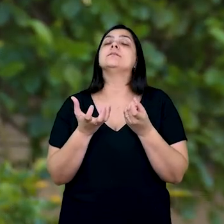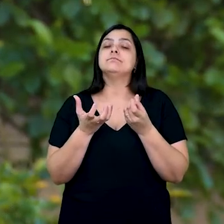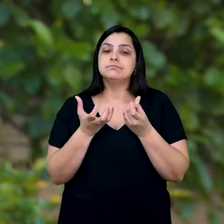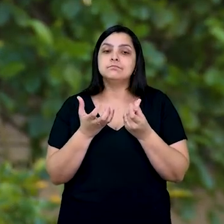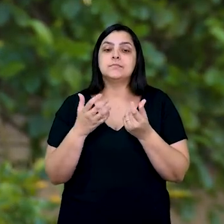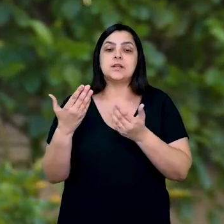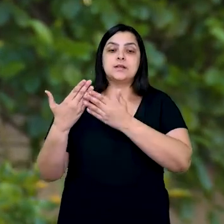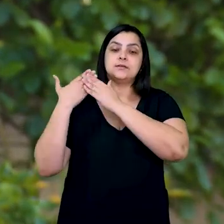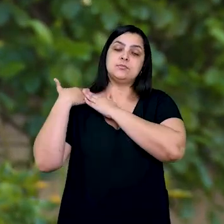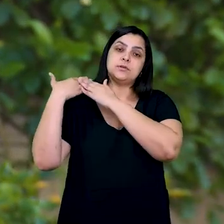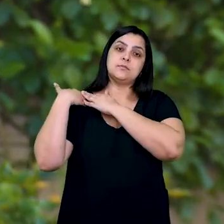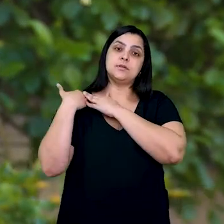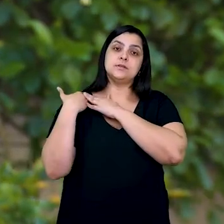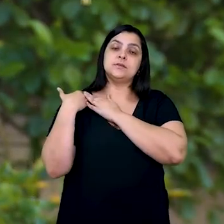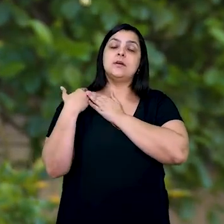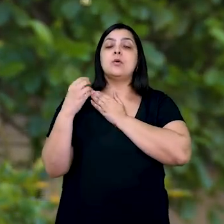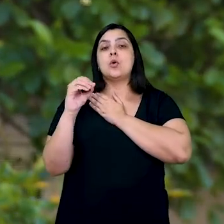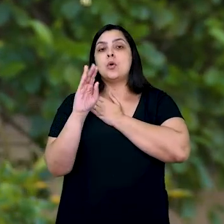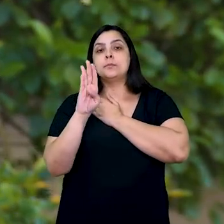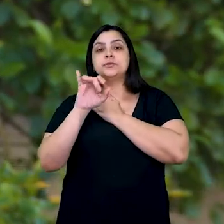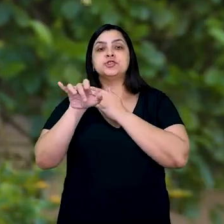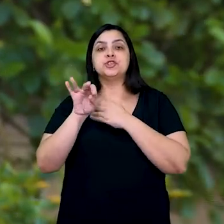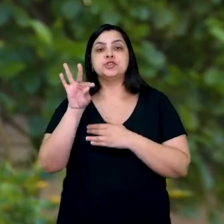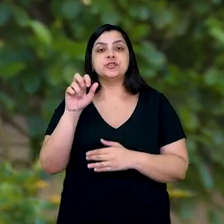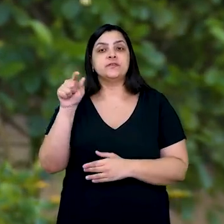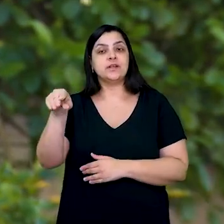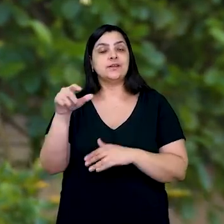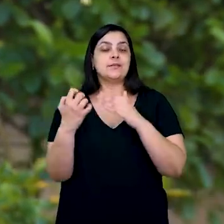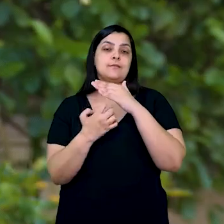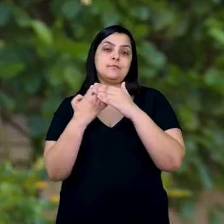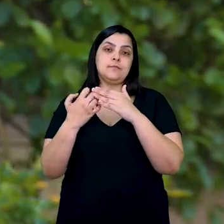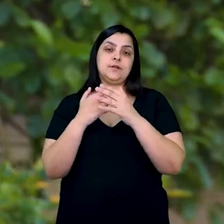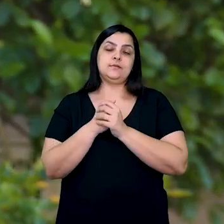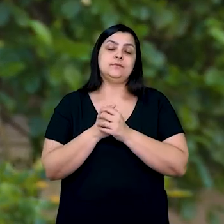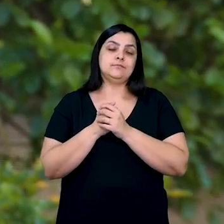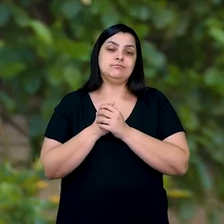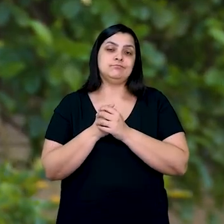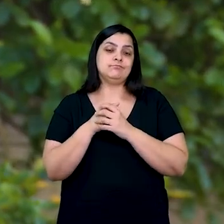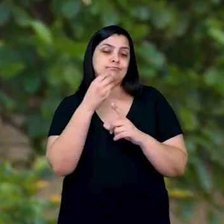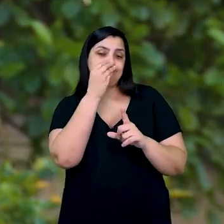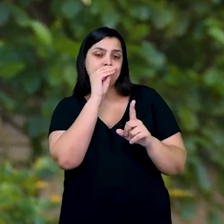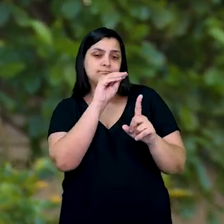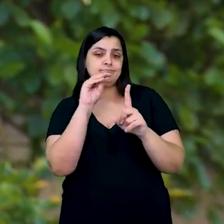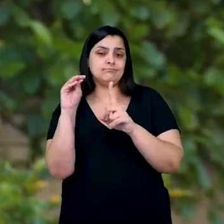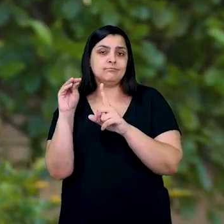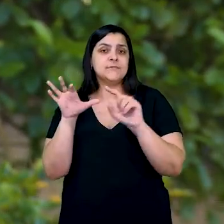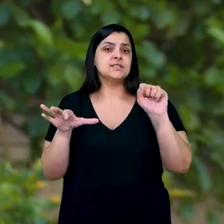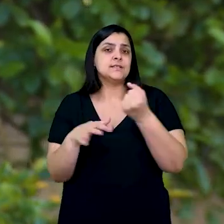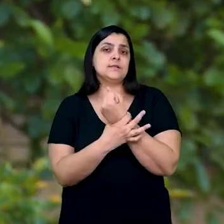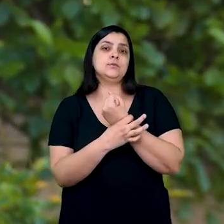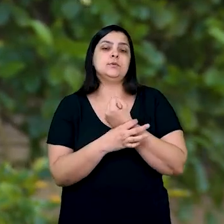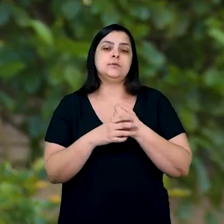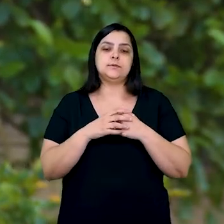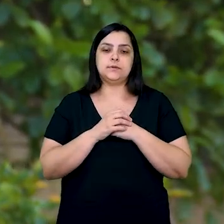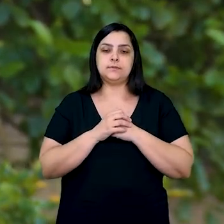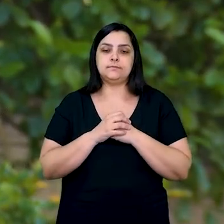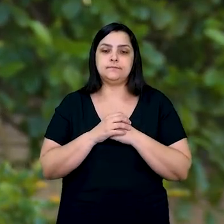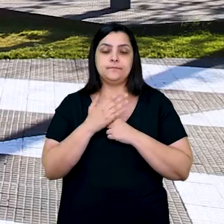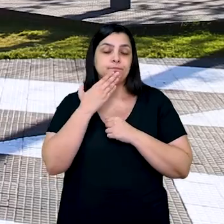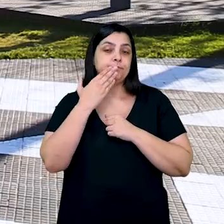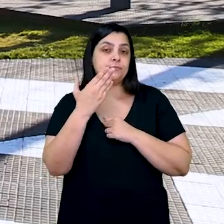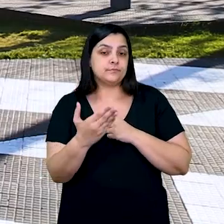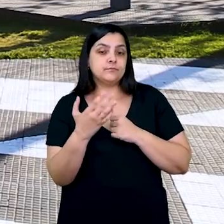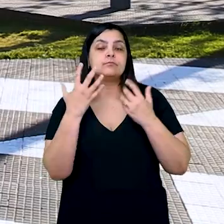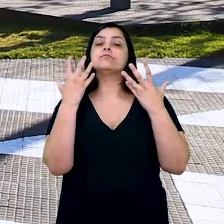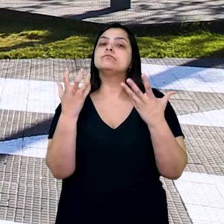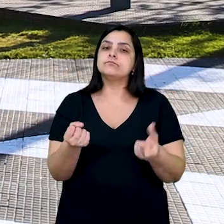pretendiam obter a responsabilização objetiva do empregador, que teria negligenciado medidas de segurança.